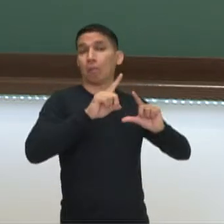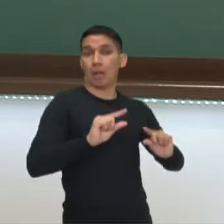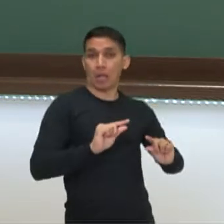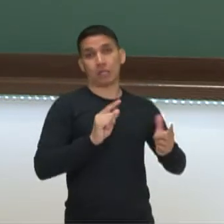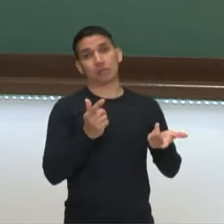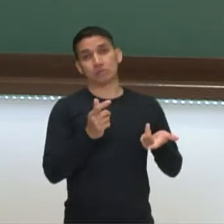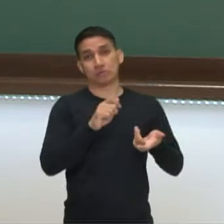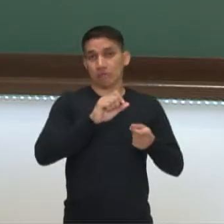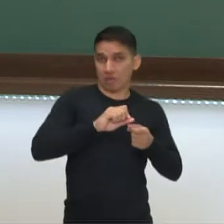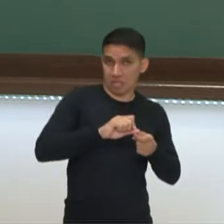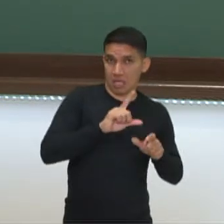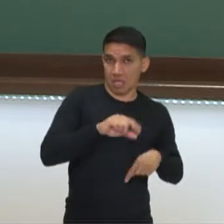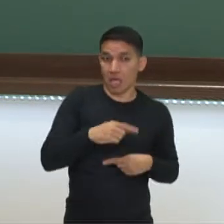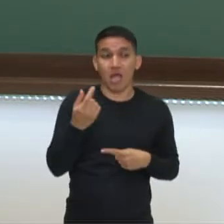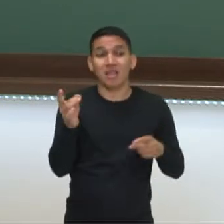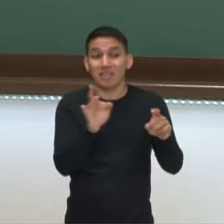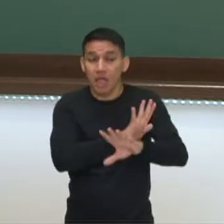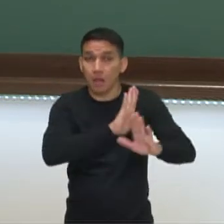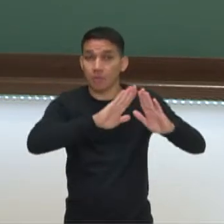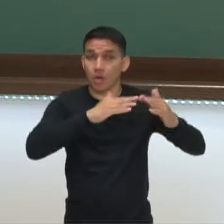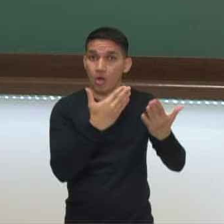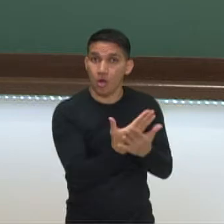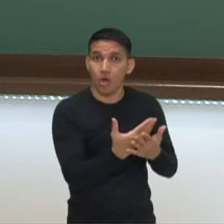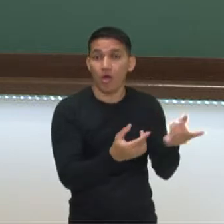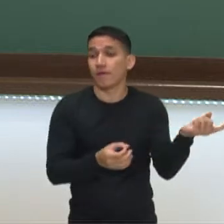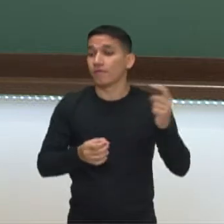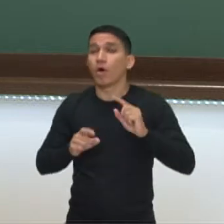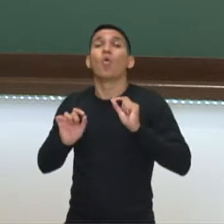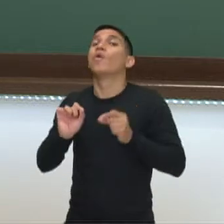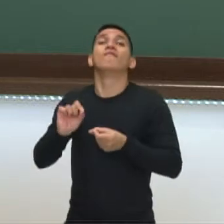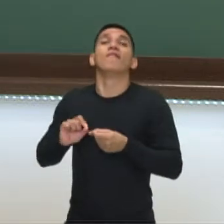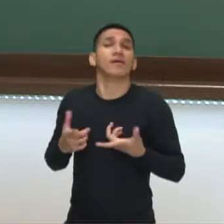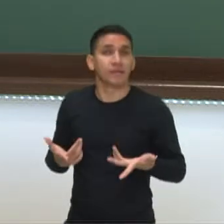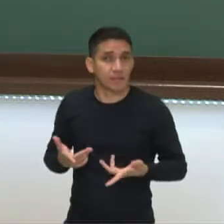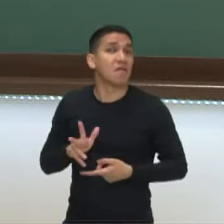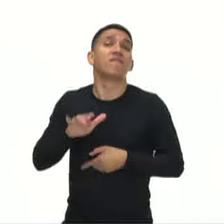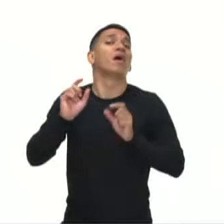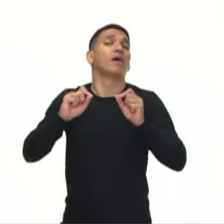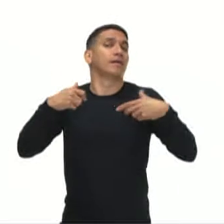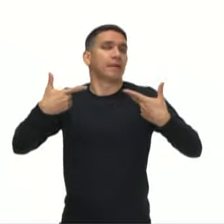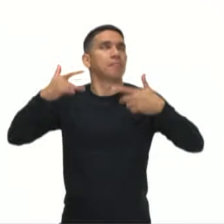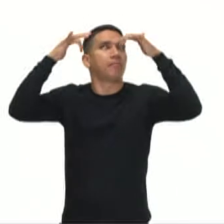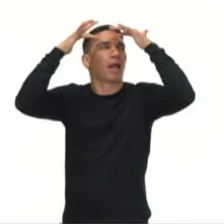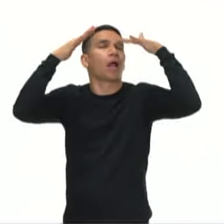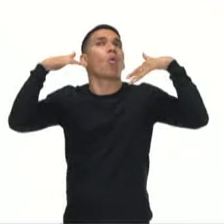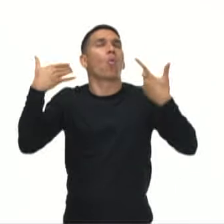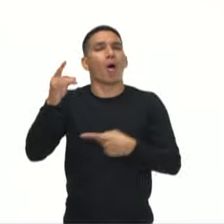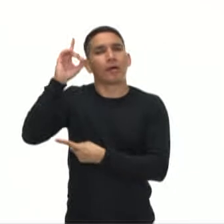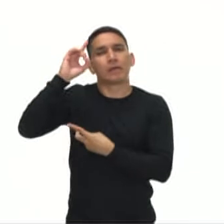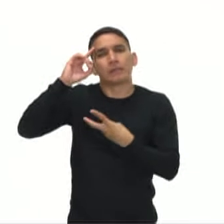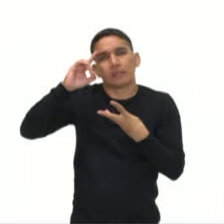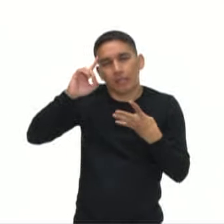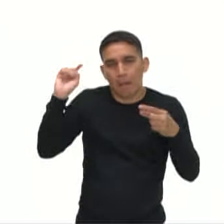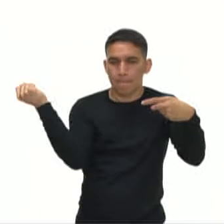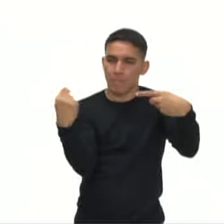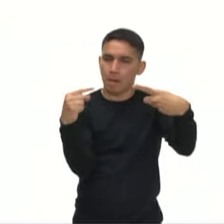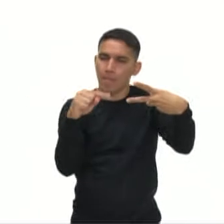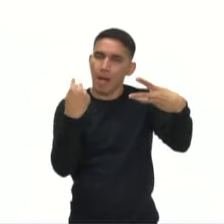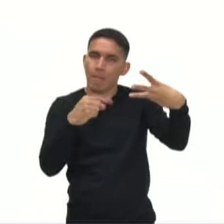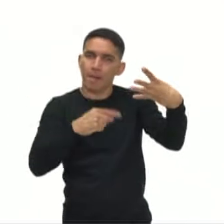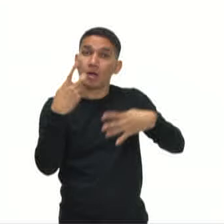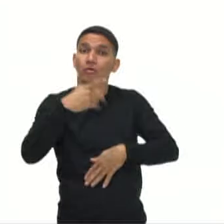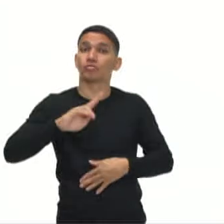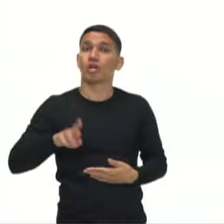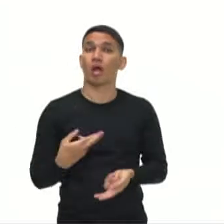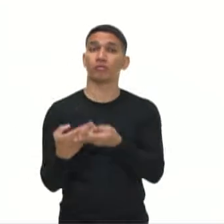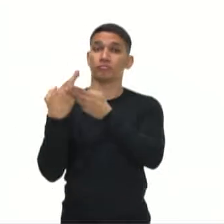né? Depois da escola, quais são as tarefas que você tem, né? E você vai pensar nas suas tarefas diárias, os seus compromissos e aquilo que